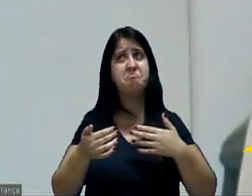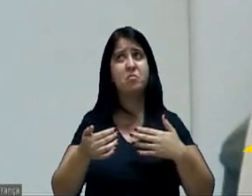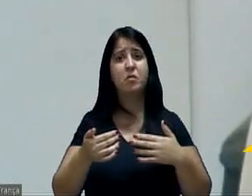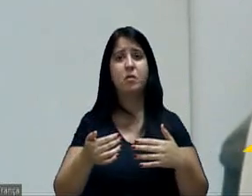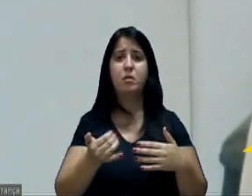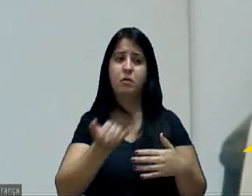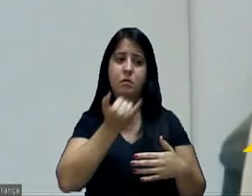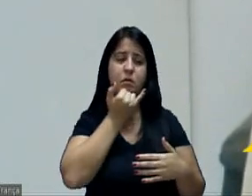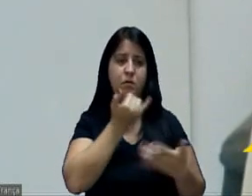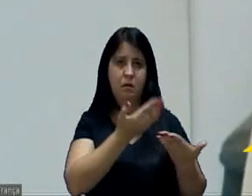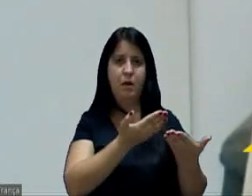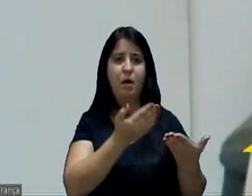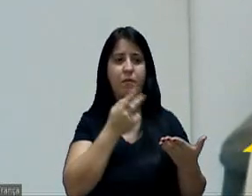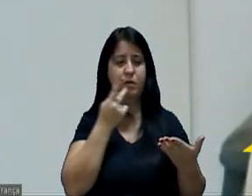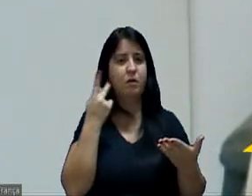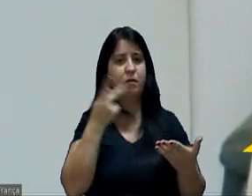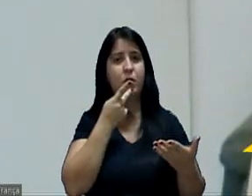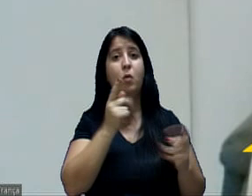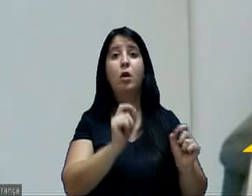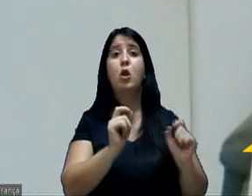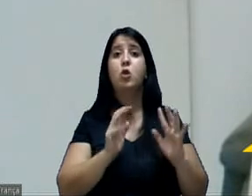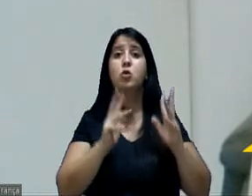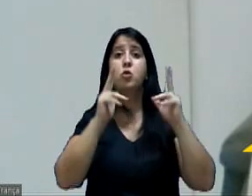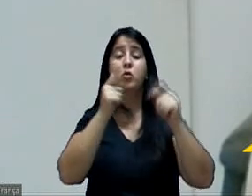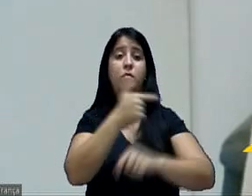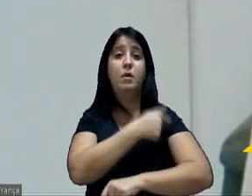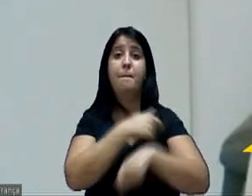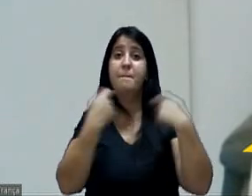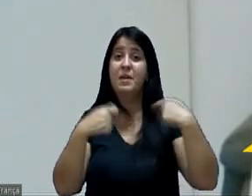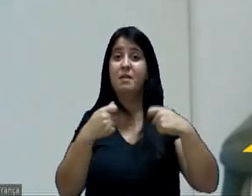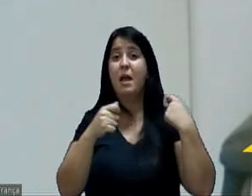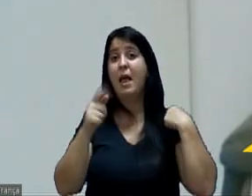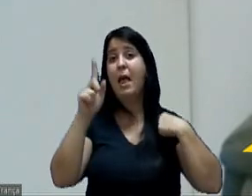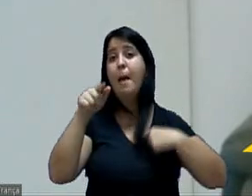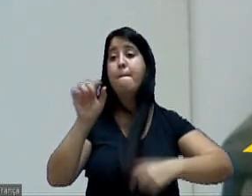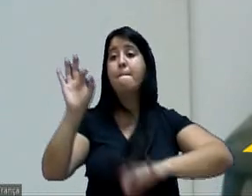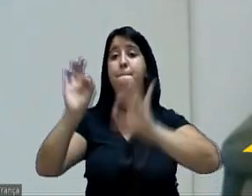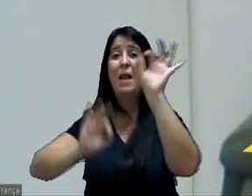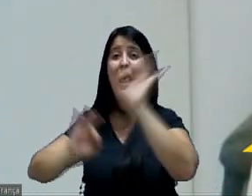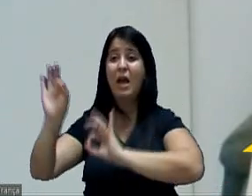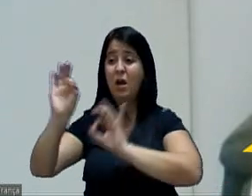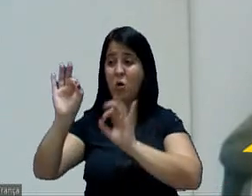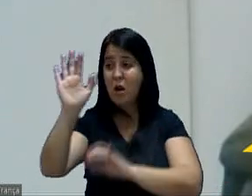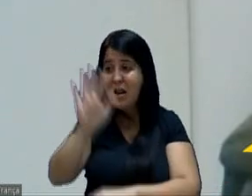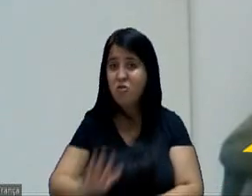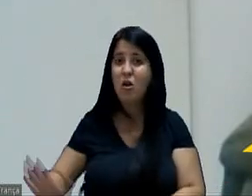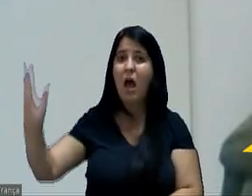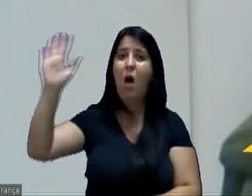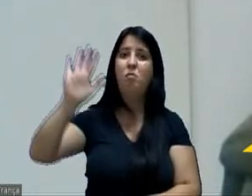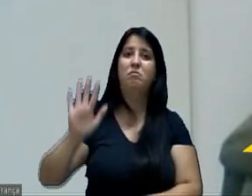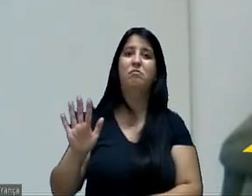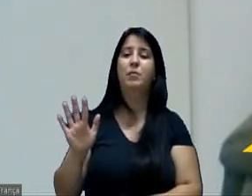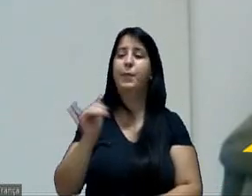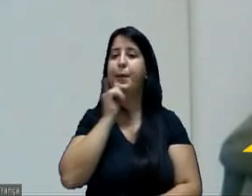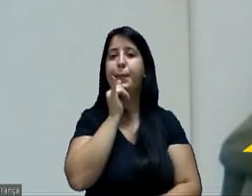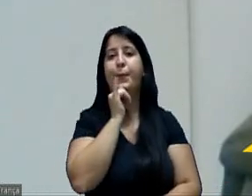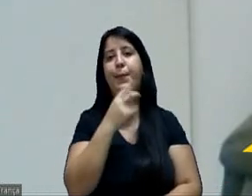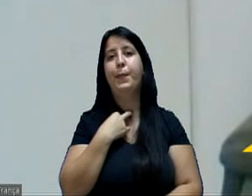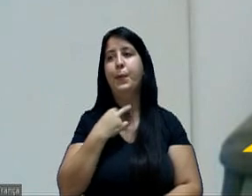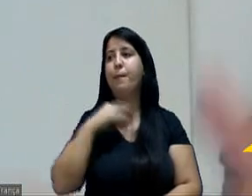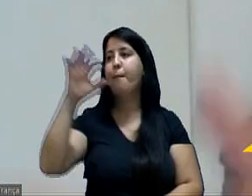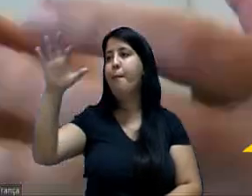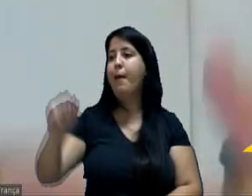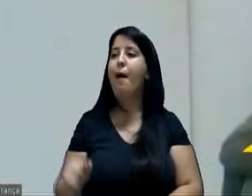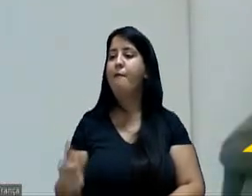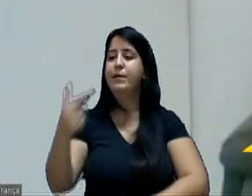vereadora Yara já hoje, tem que ir para o plano nacional, a cidade não pode ser priorizada. Vou pegar 300 mil vacinas, vou vacinar o meu